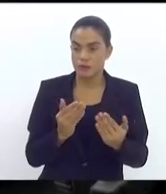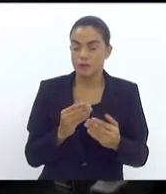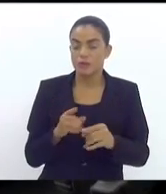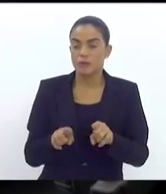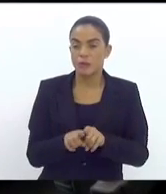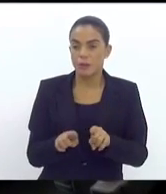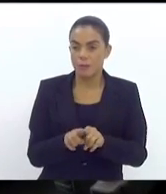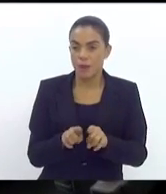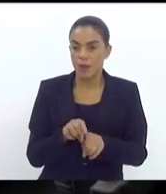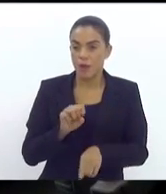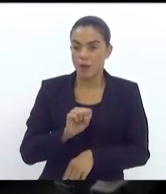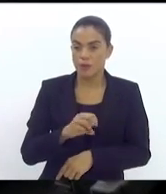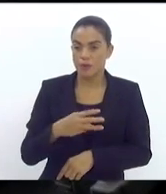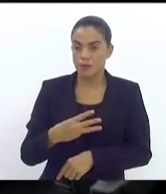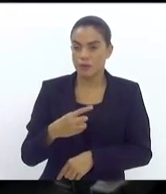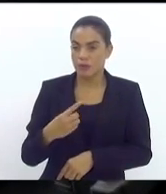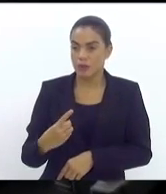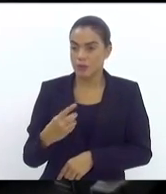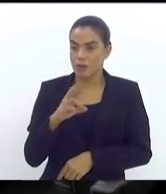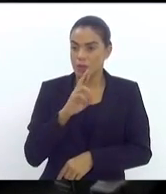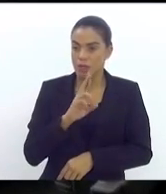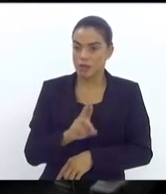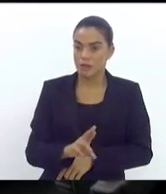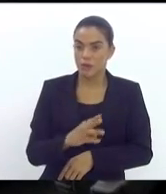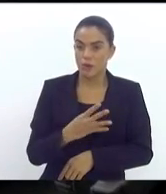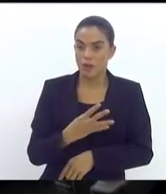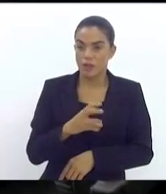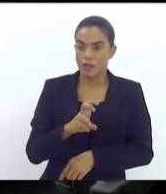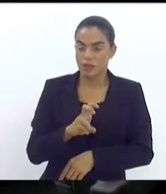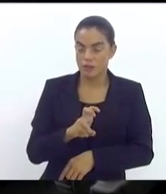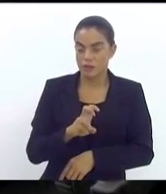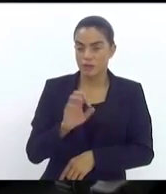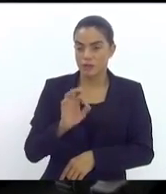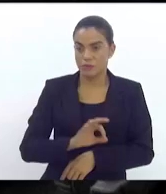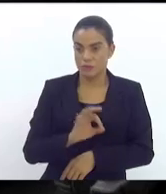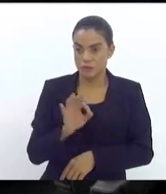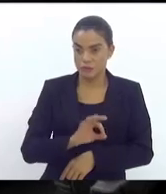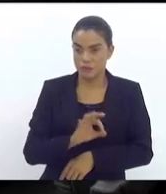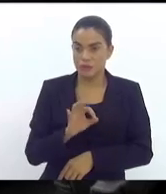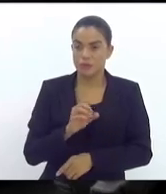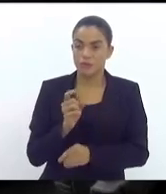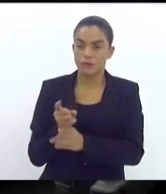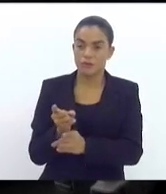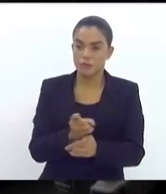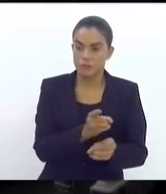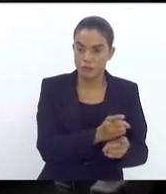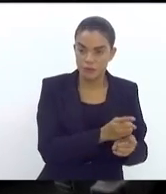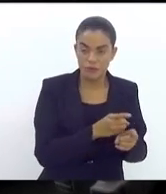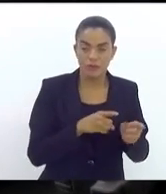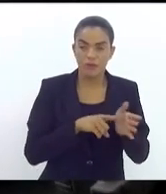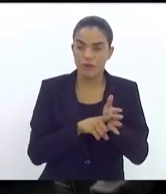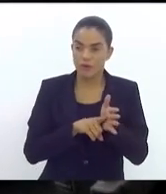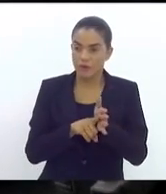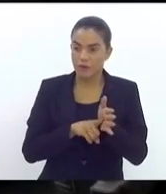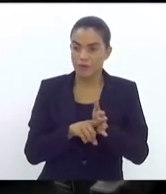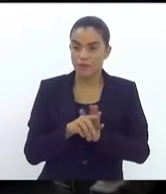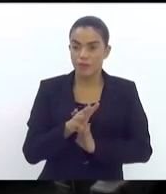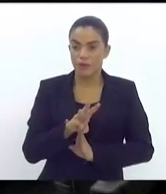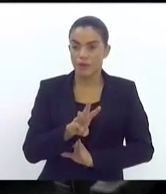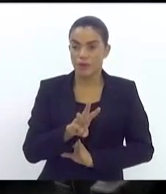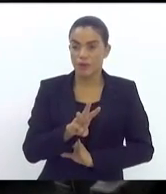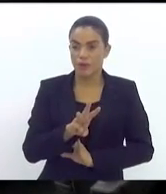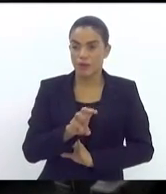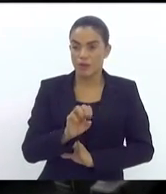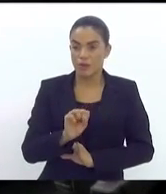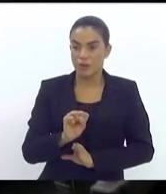em 831 respostas, portanto 45% dos casos, foi possível verificar o uso da técnica de show-up.